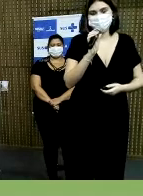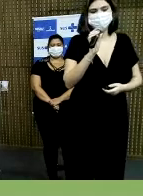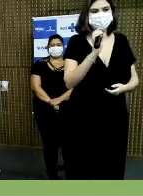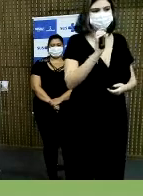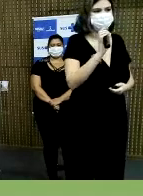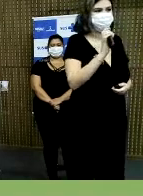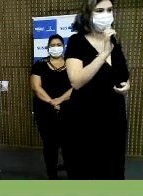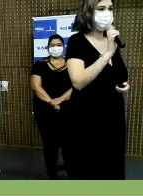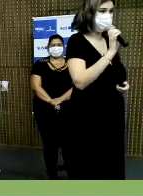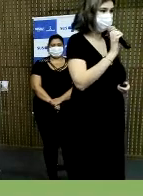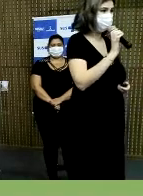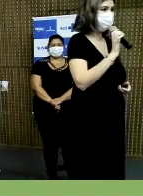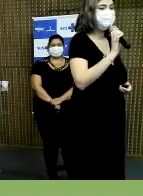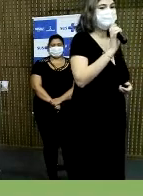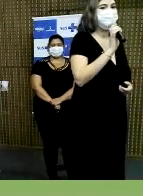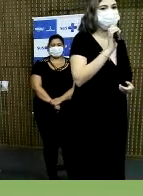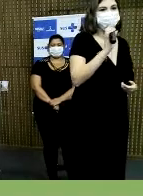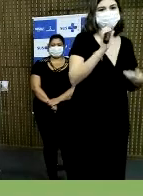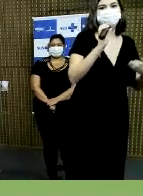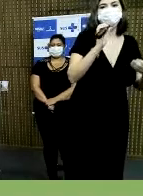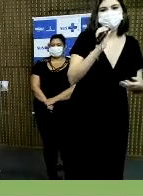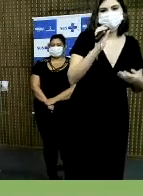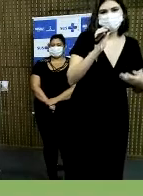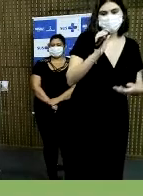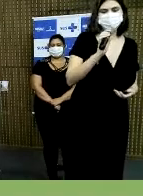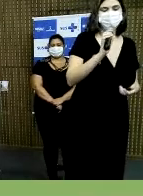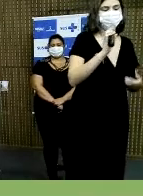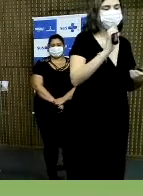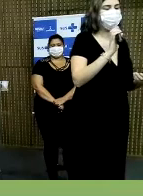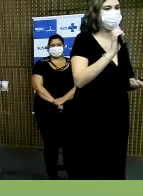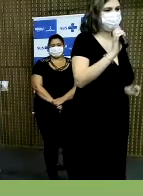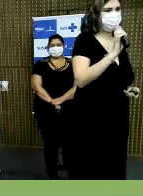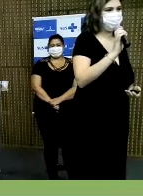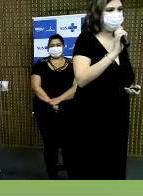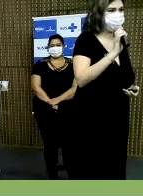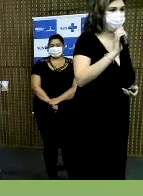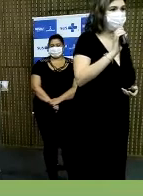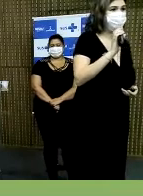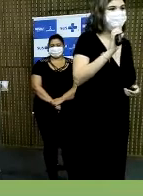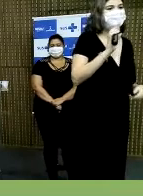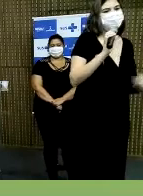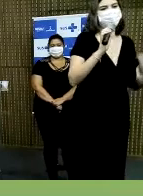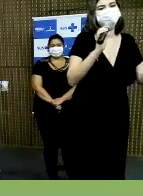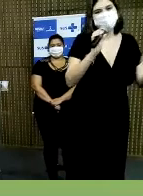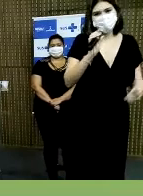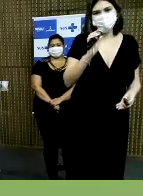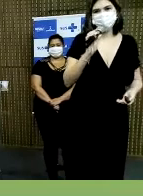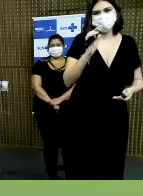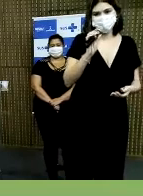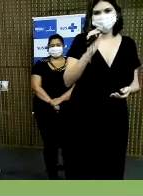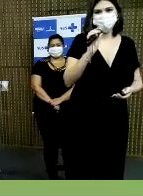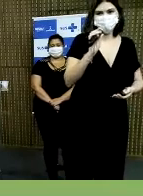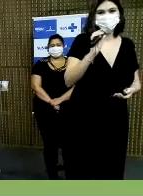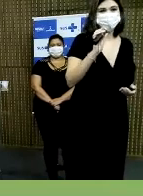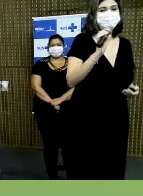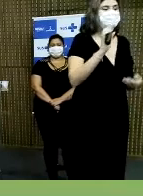nenhuma ainda nesse primeiro semestre de 2021, mas eu gostaria que todos soubessem que o nosso profissional farmacêutico, ele realizava muitas vezes